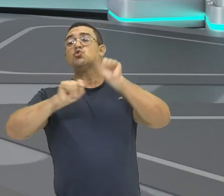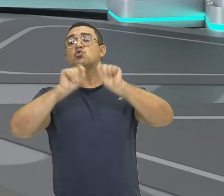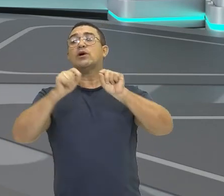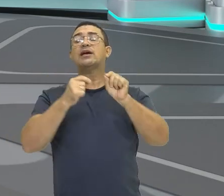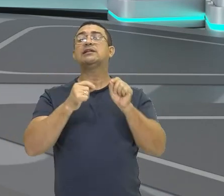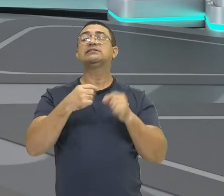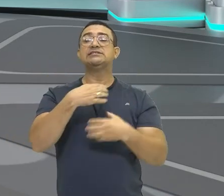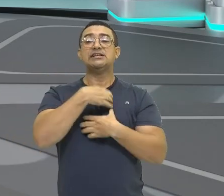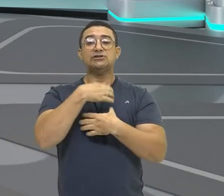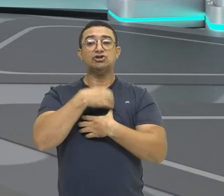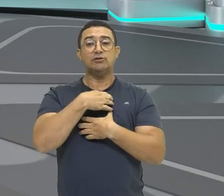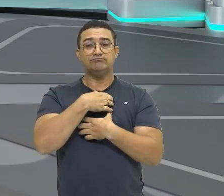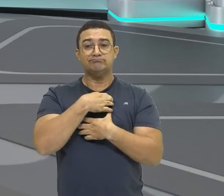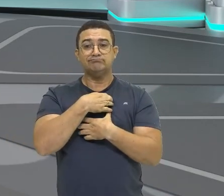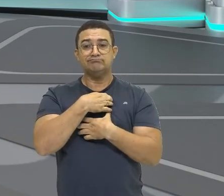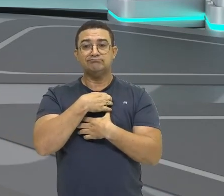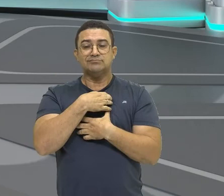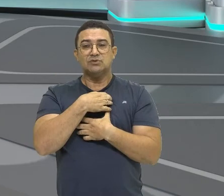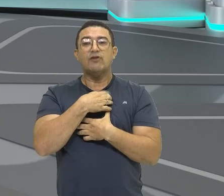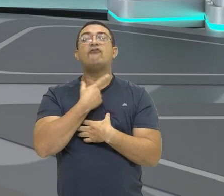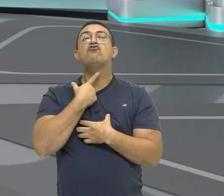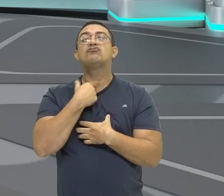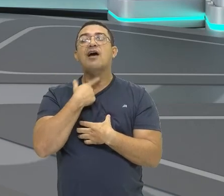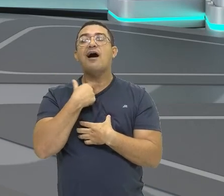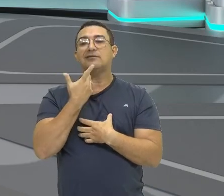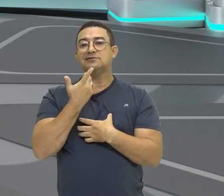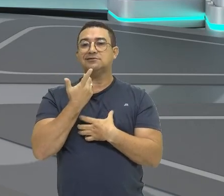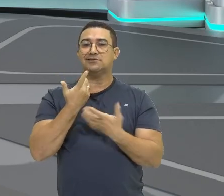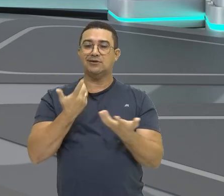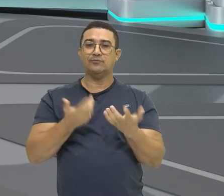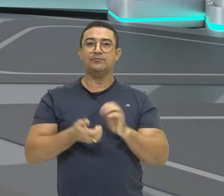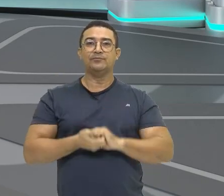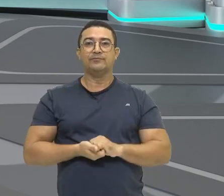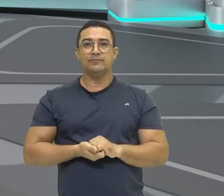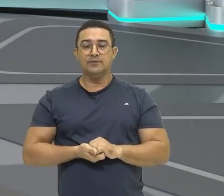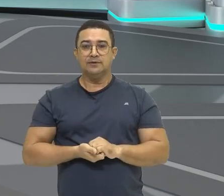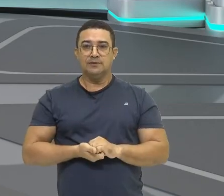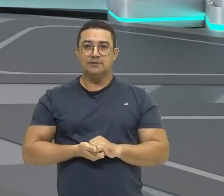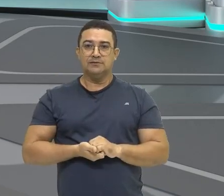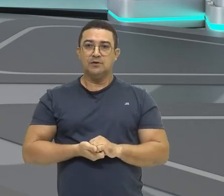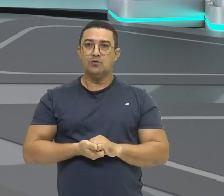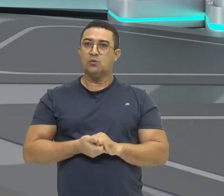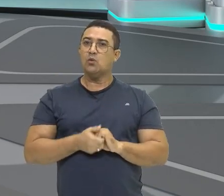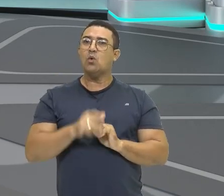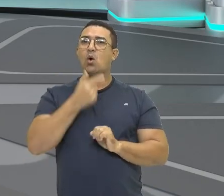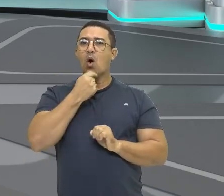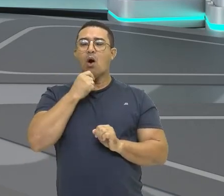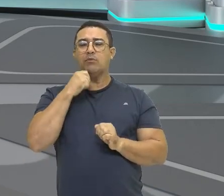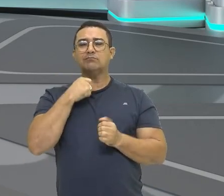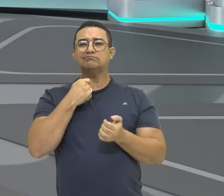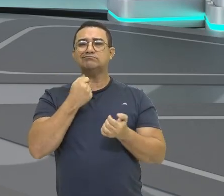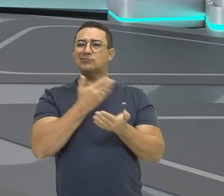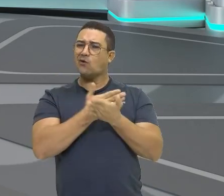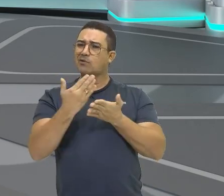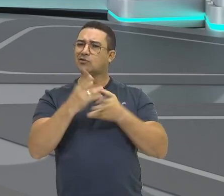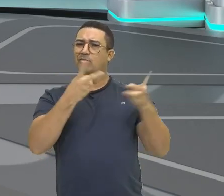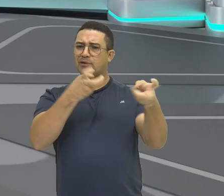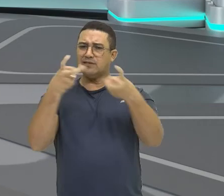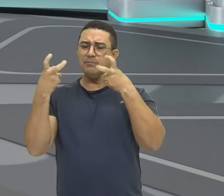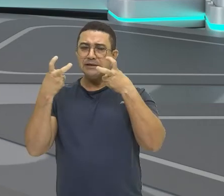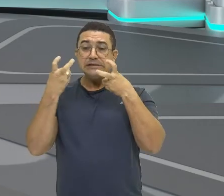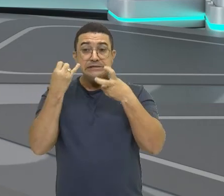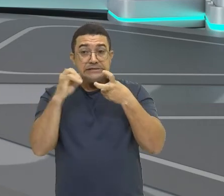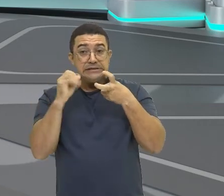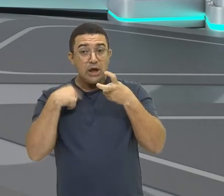da coleta. Não, eu não sei plantar, eu tenho que pegar o que está aqui para eu sobreviver. Aí ele começou a perceber que calma, se eu começar